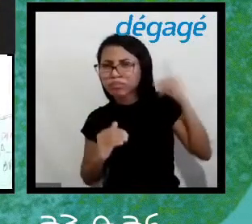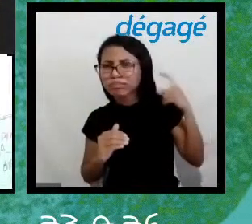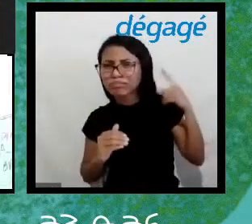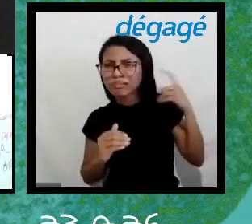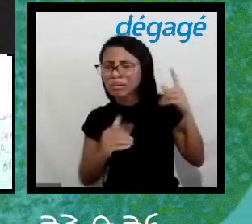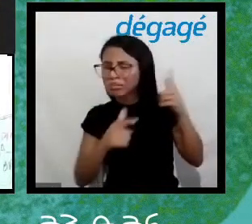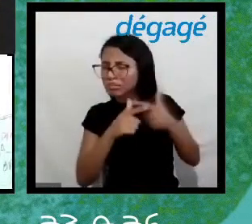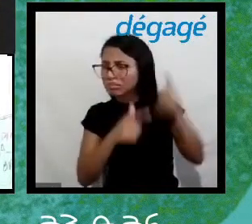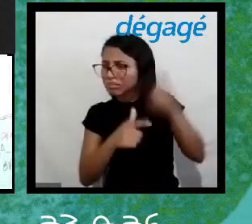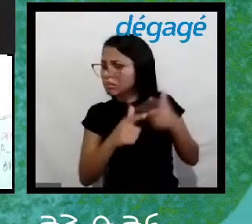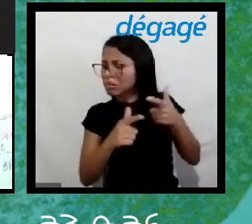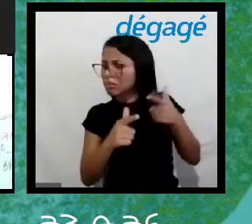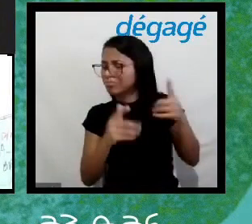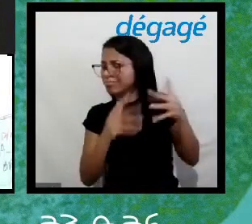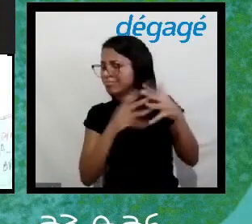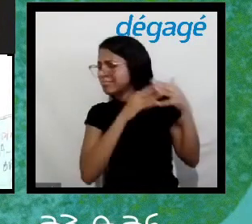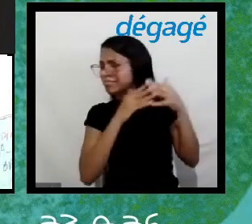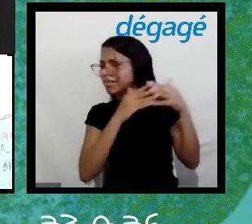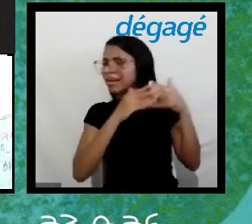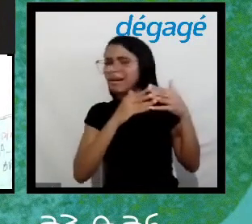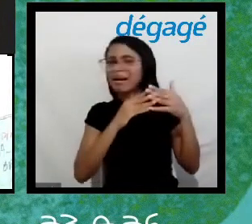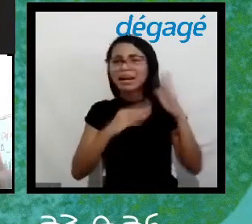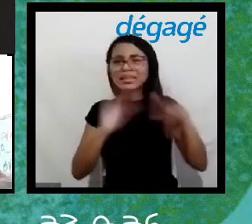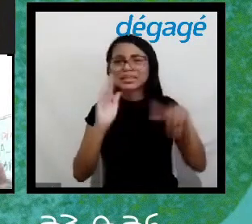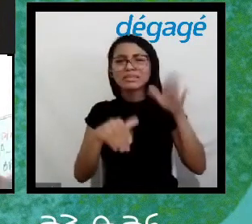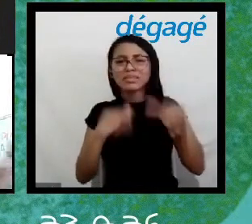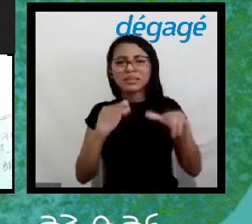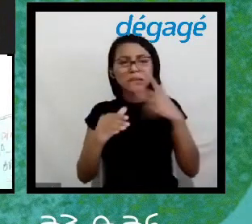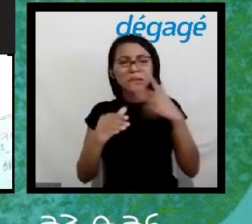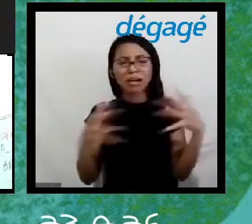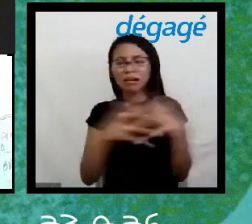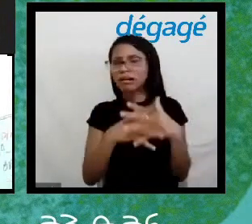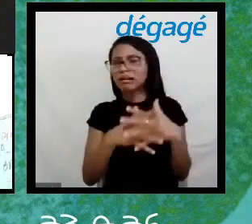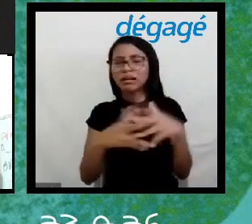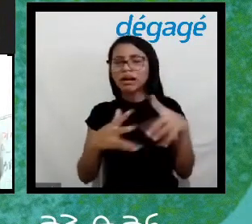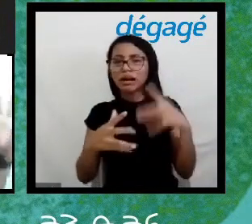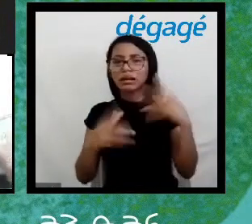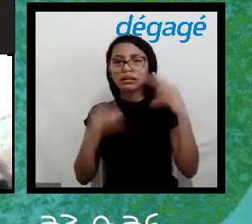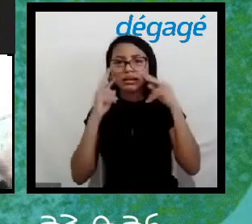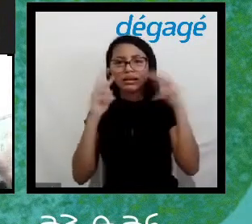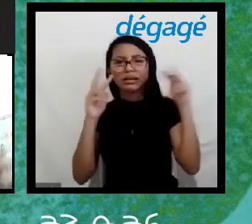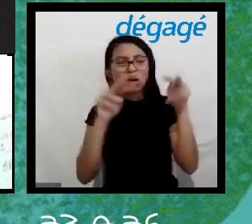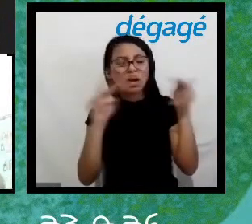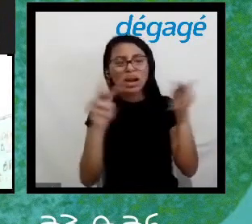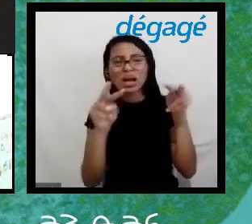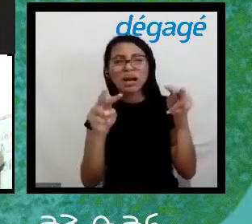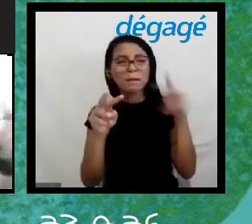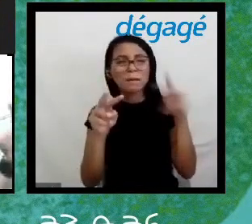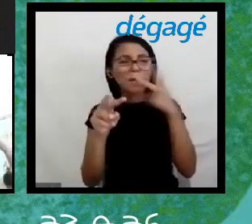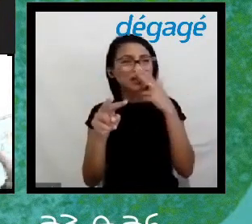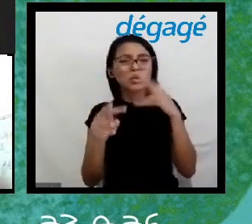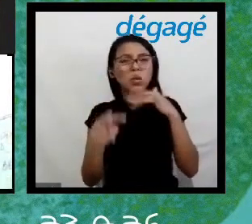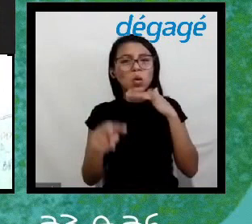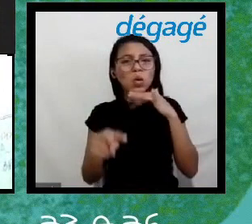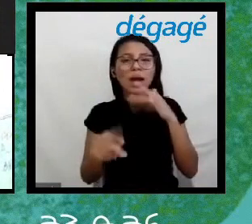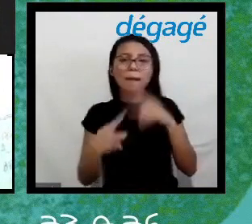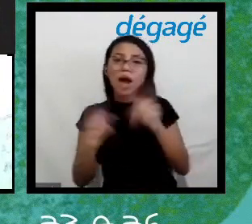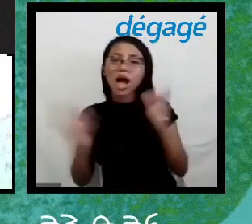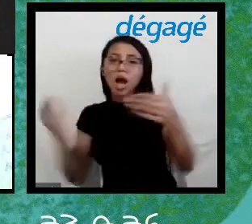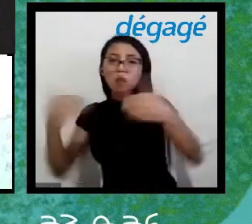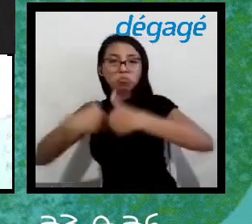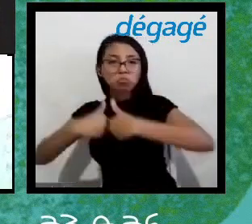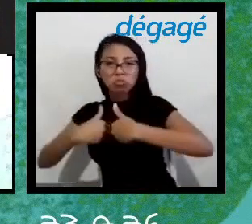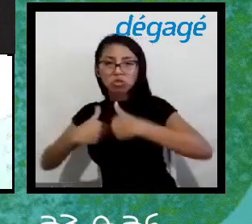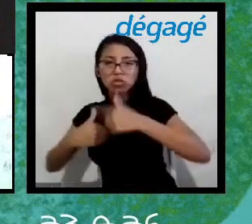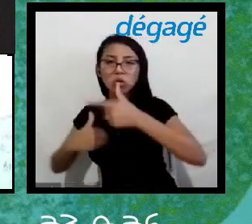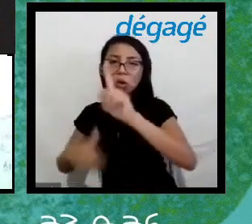A gente vive num mundo anestesiado, então a gente precisa da arte para nos reanestesiar, para a gente voltar a sentir o mundo, mas